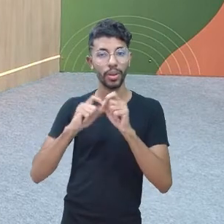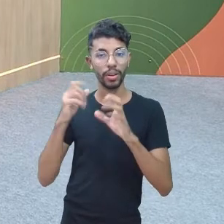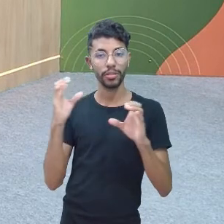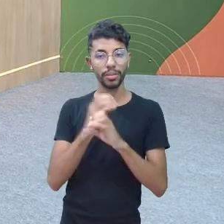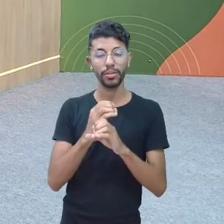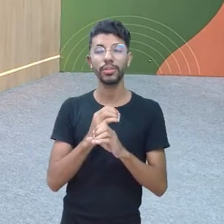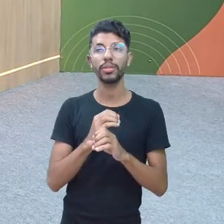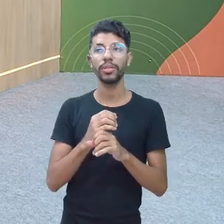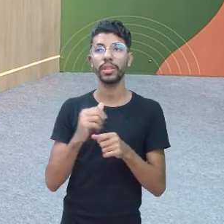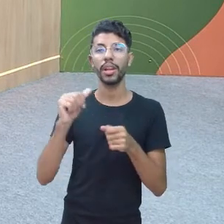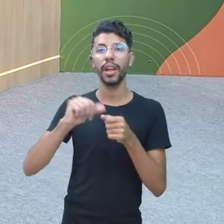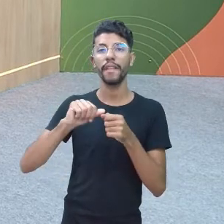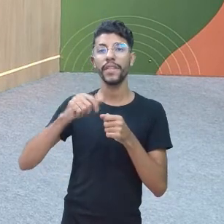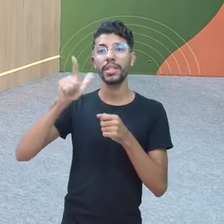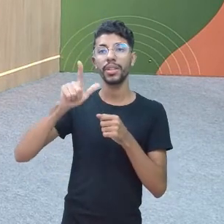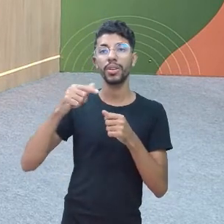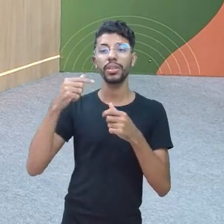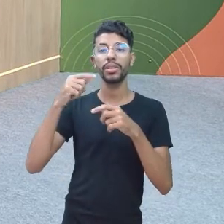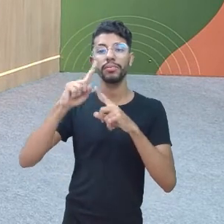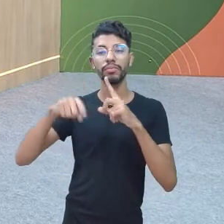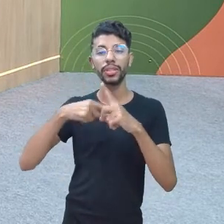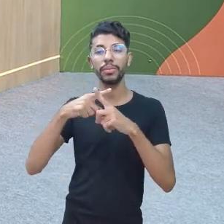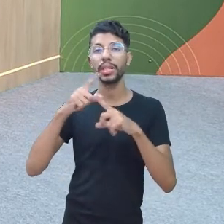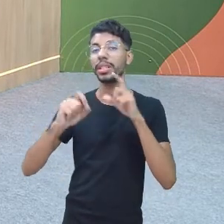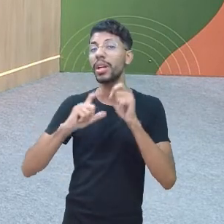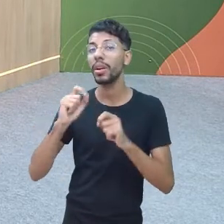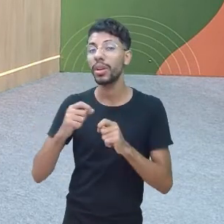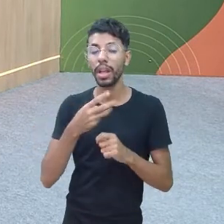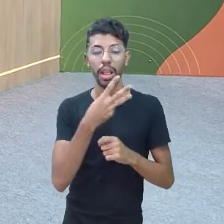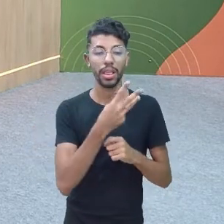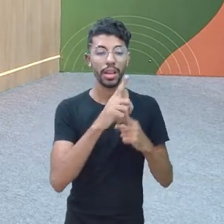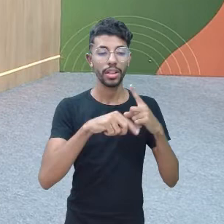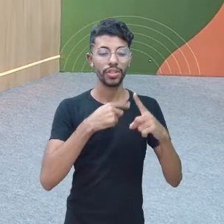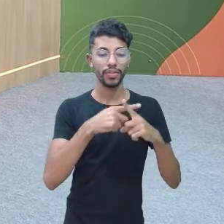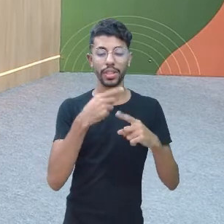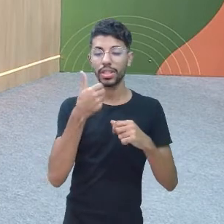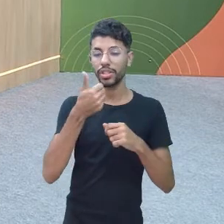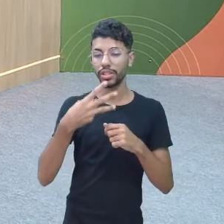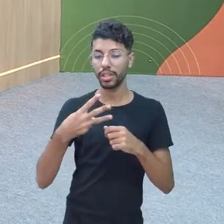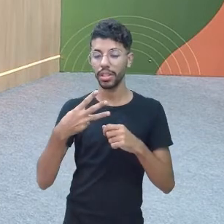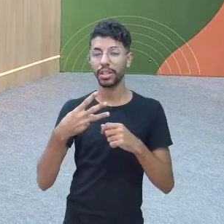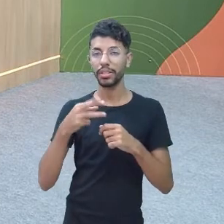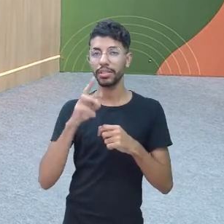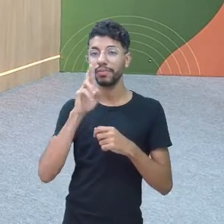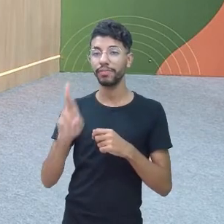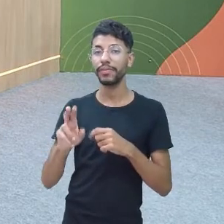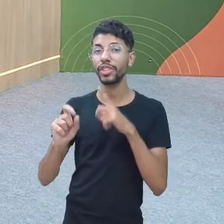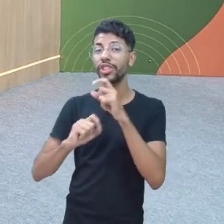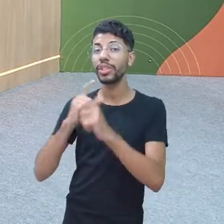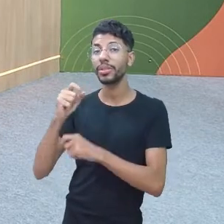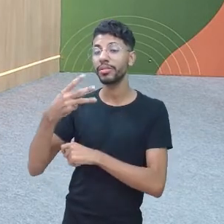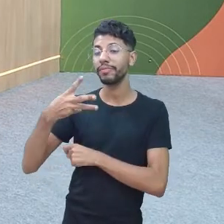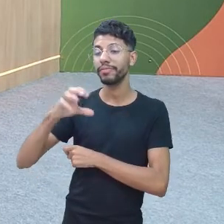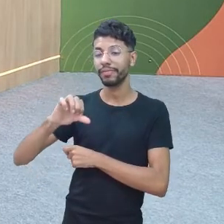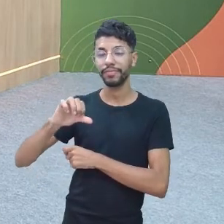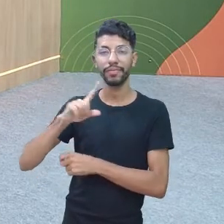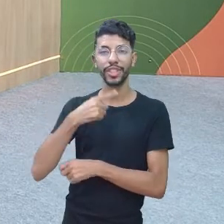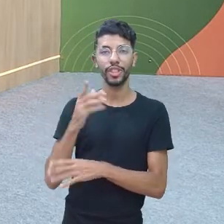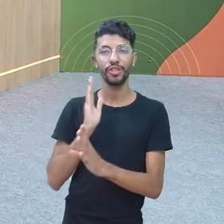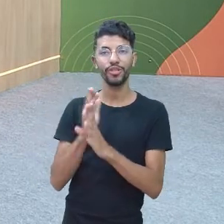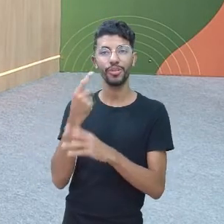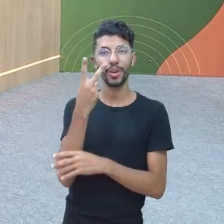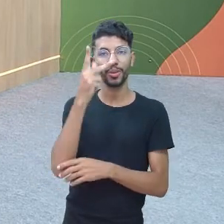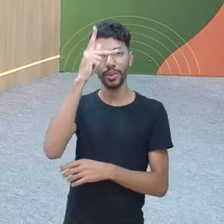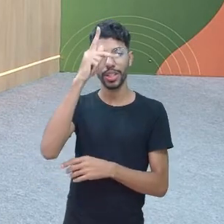outra multiplicação, que era o 3 vezes o 13. 3 vezes o 13 vai dar o 39. Então, a gente descobriu 2